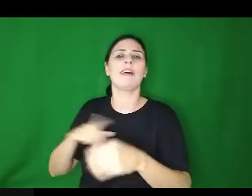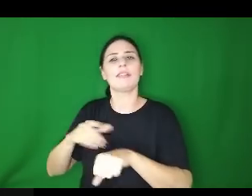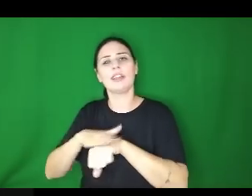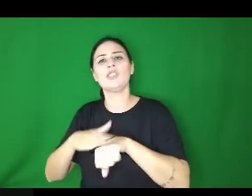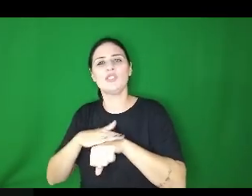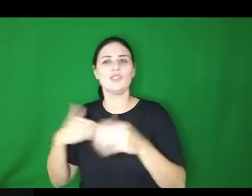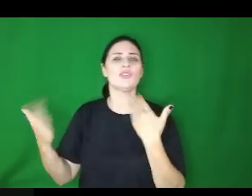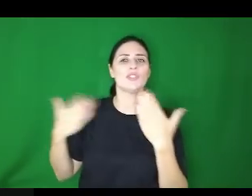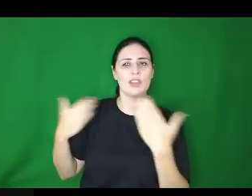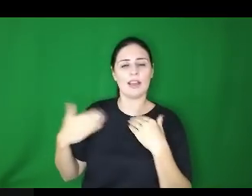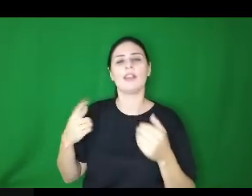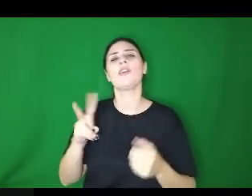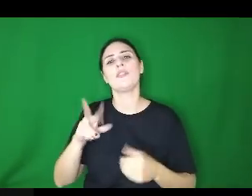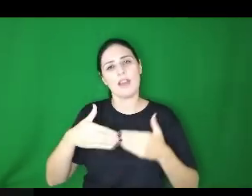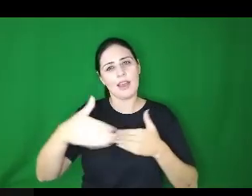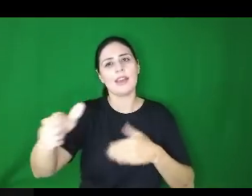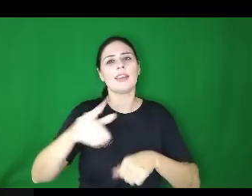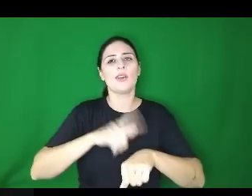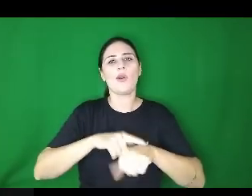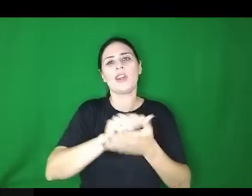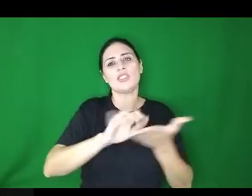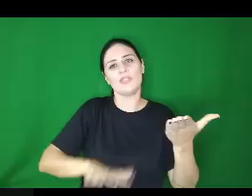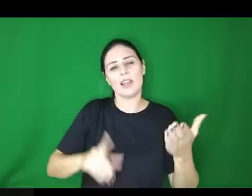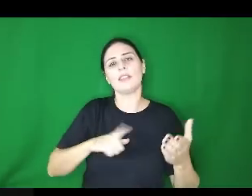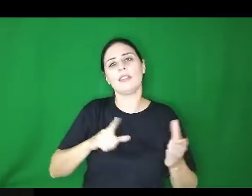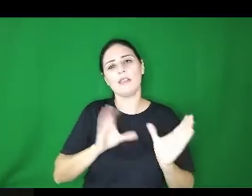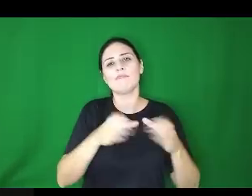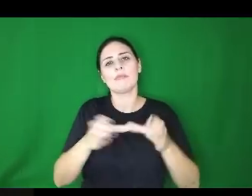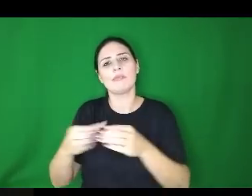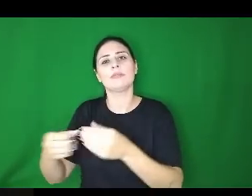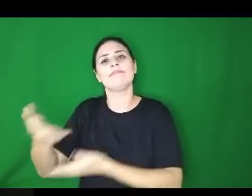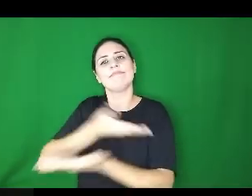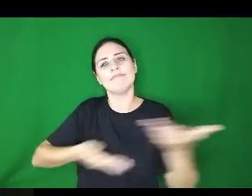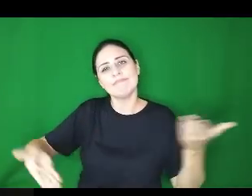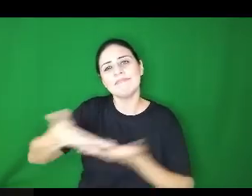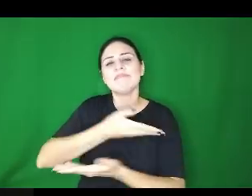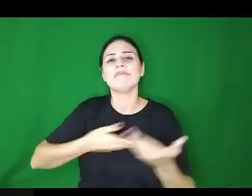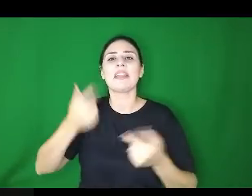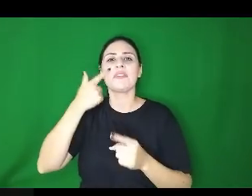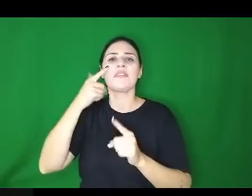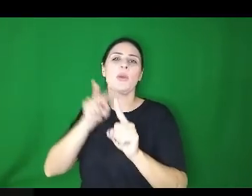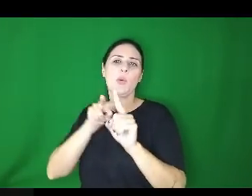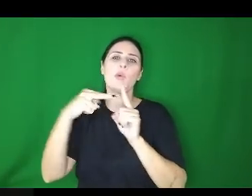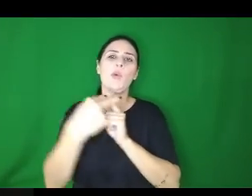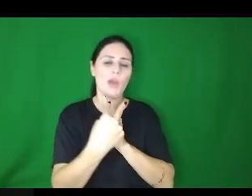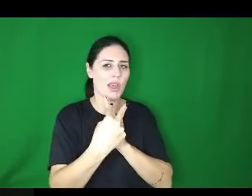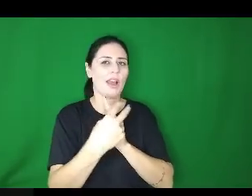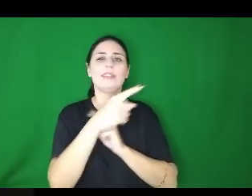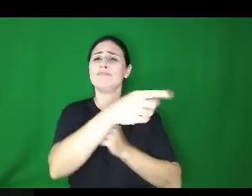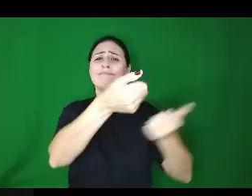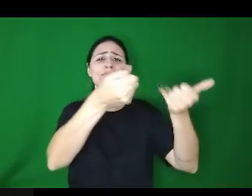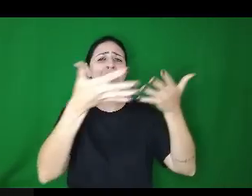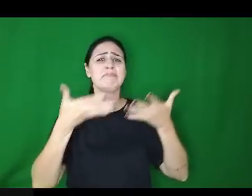vocês para a gente conversar por outras formas também, não só via o vídeo aqui, né,